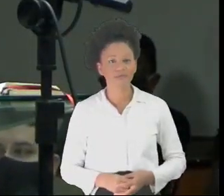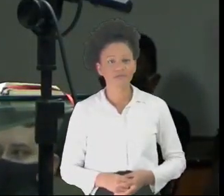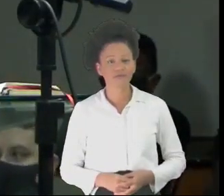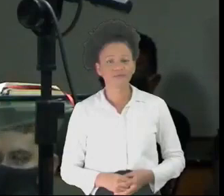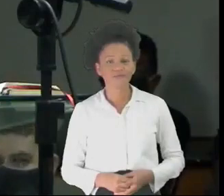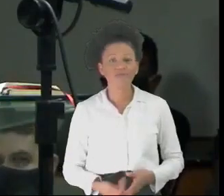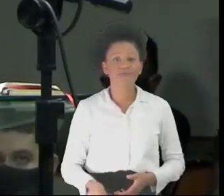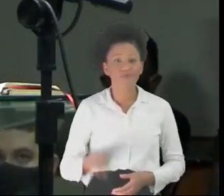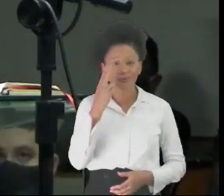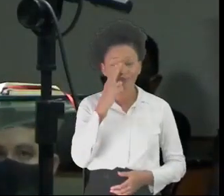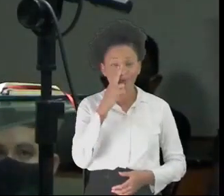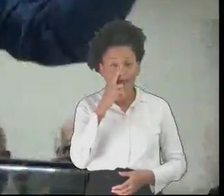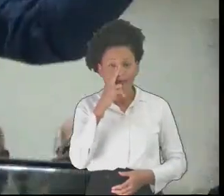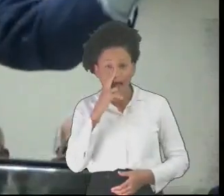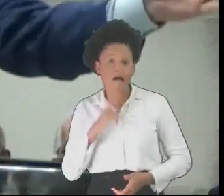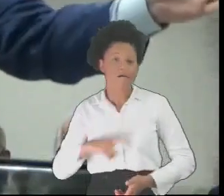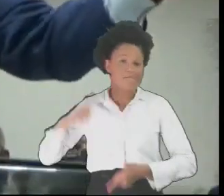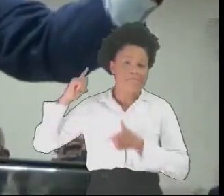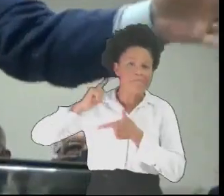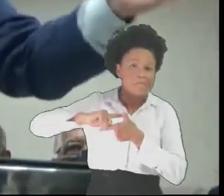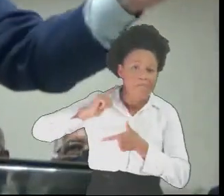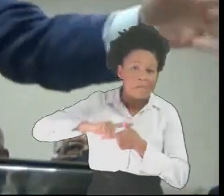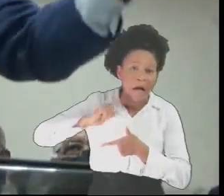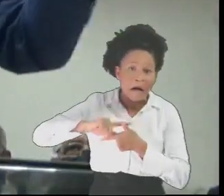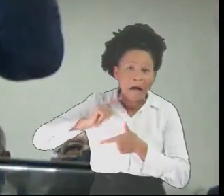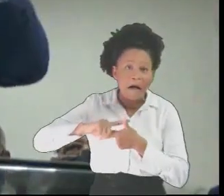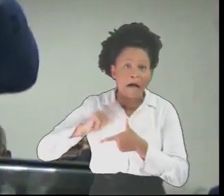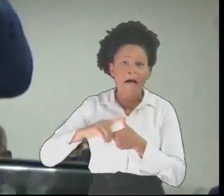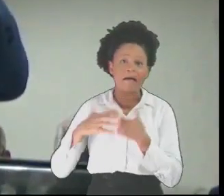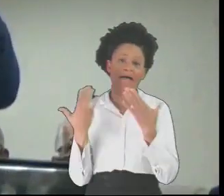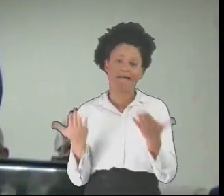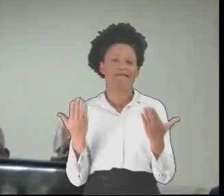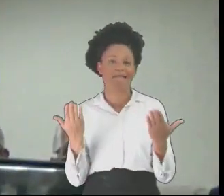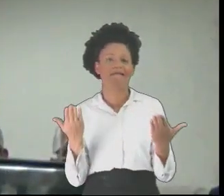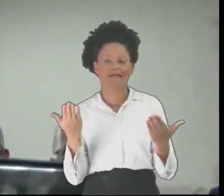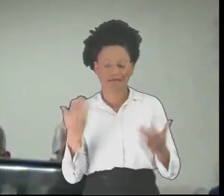Um crente bengala fumenga. Olha que nome lindo.